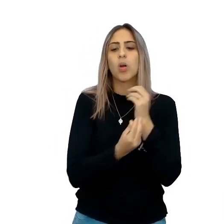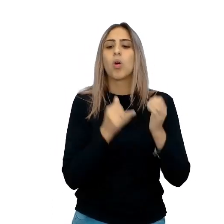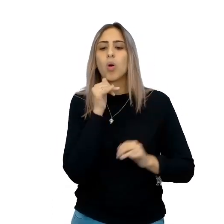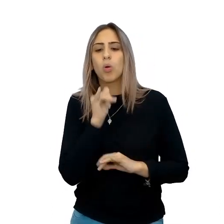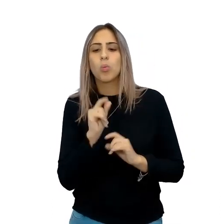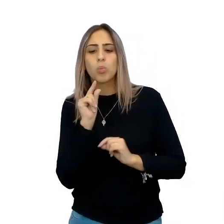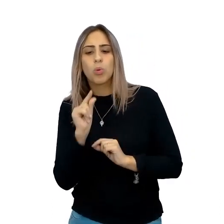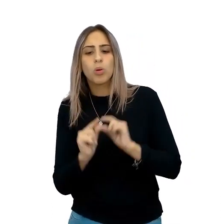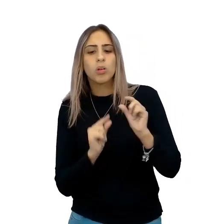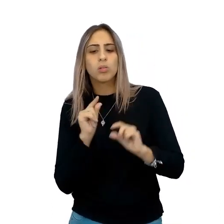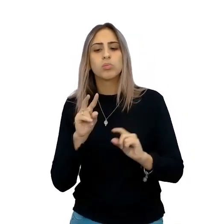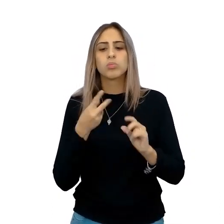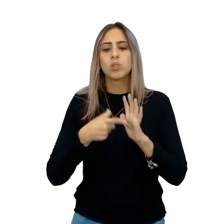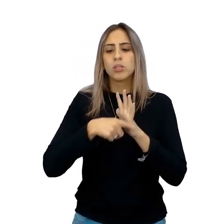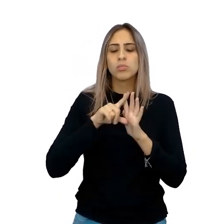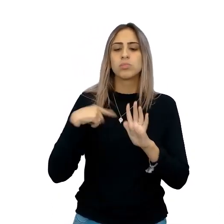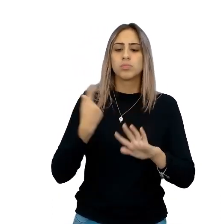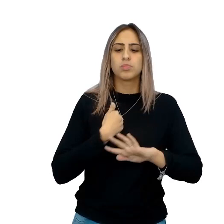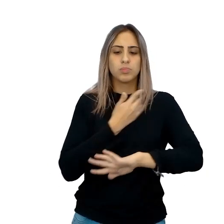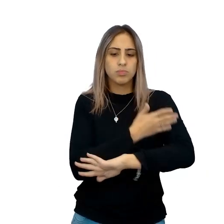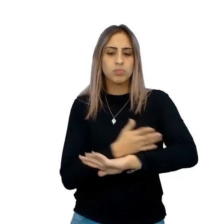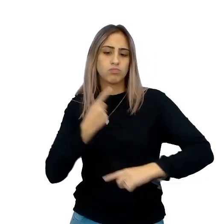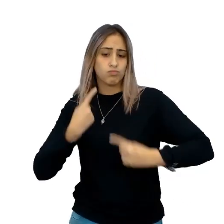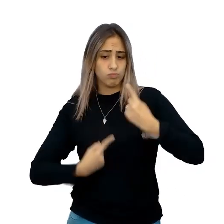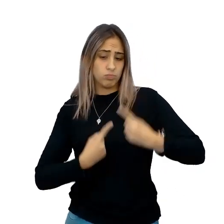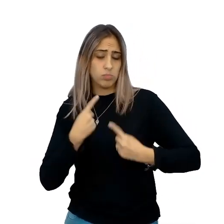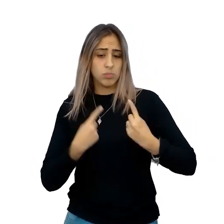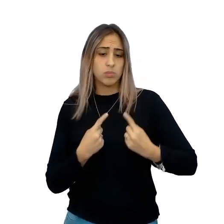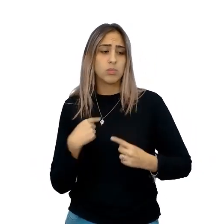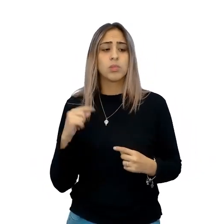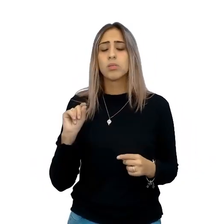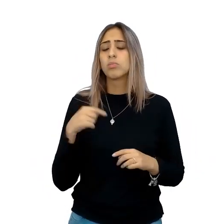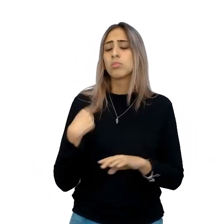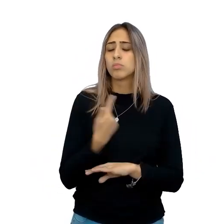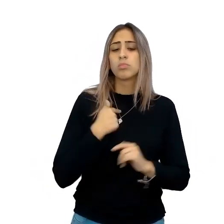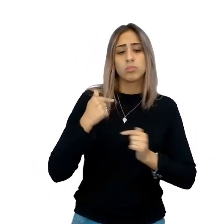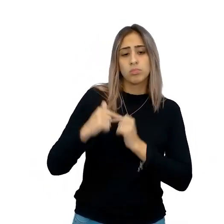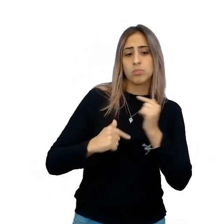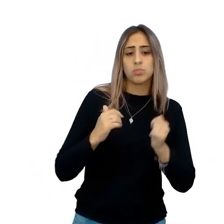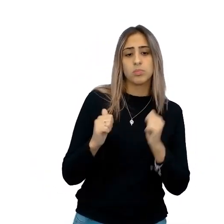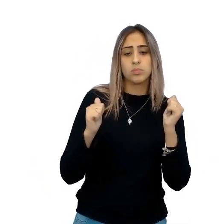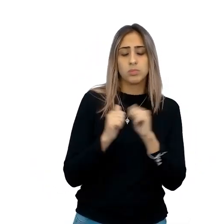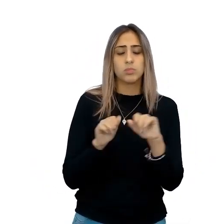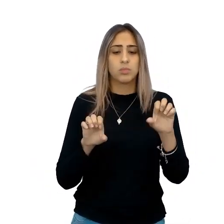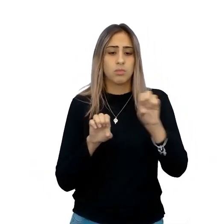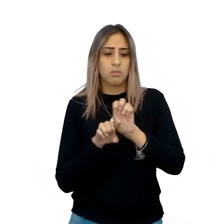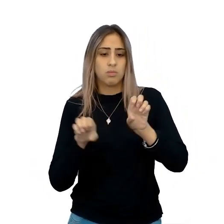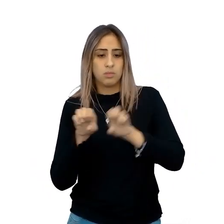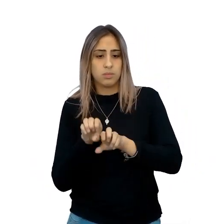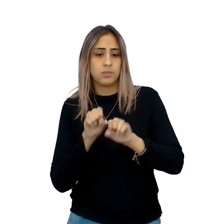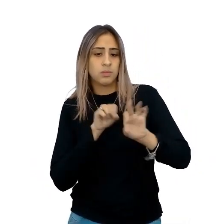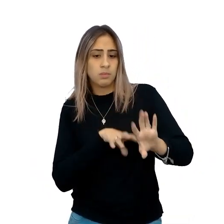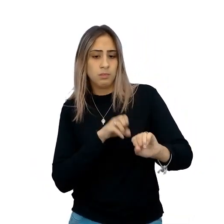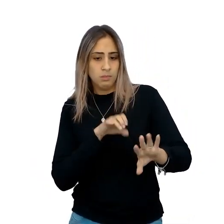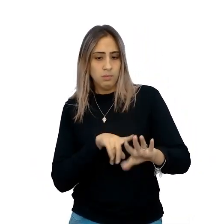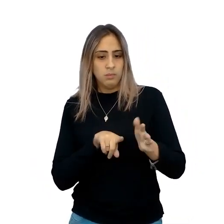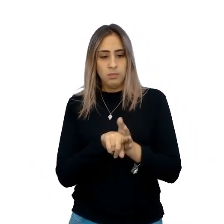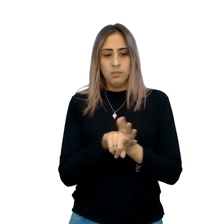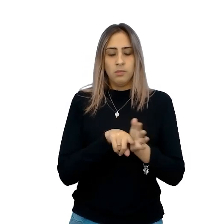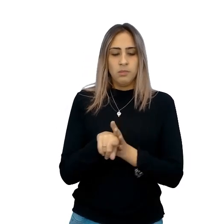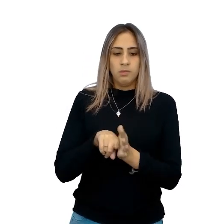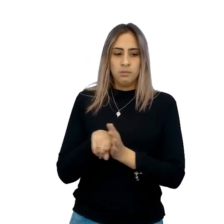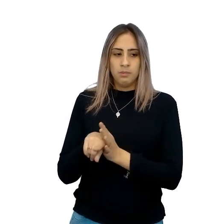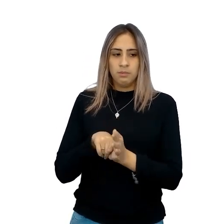pouquinho para vocês aí antes da gente começar a discutir, que vamos trabalhar com o eixo ensino por